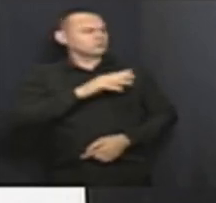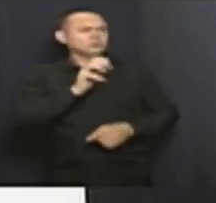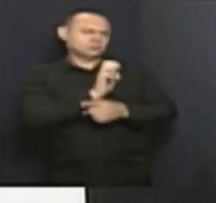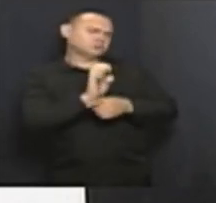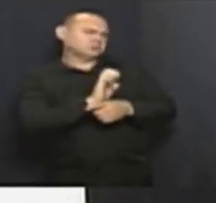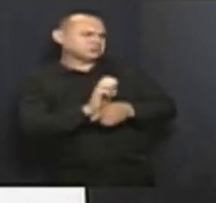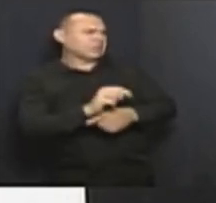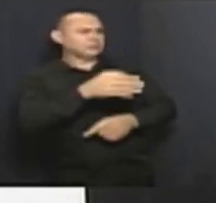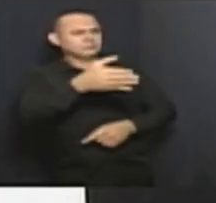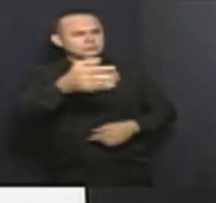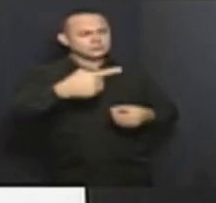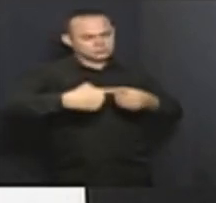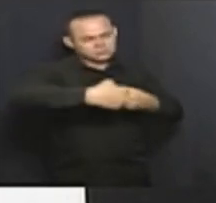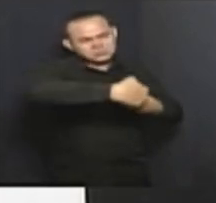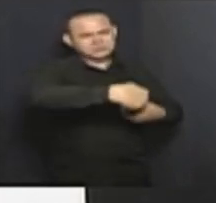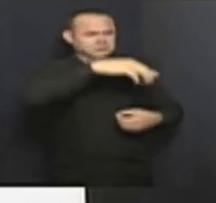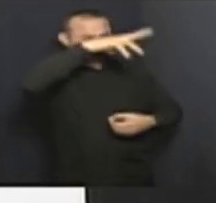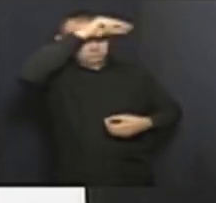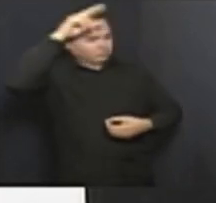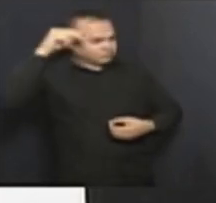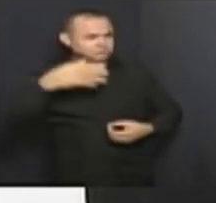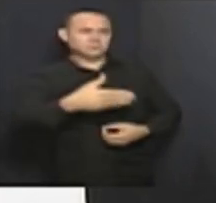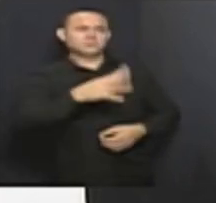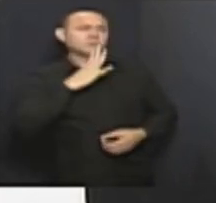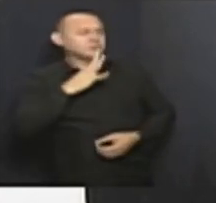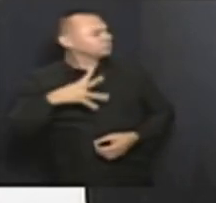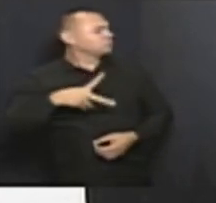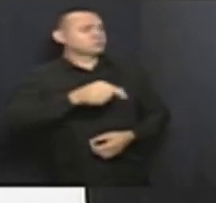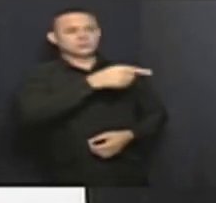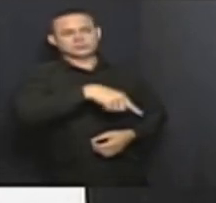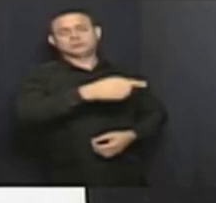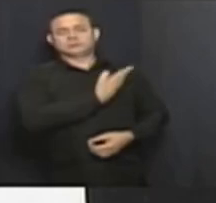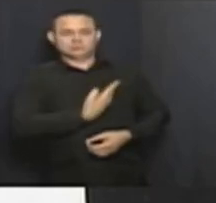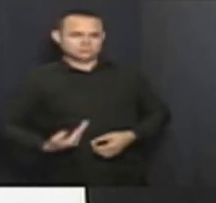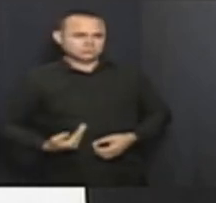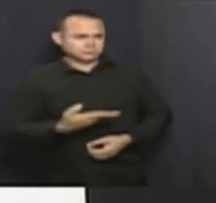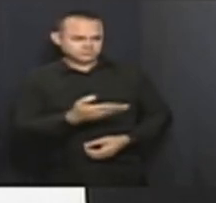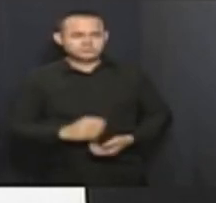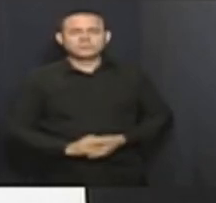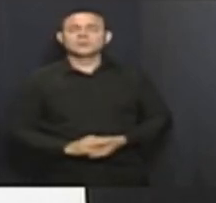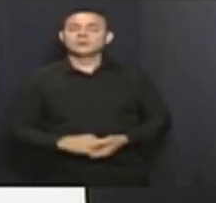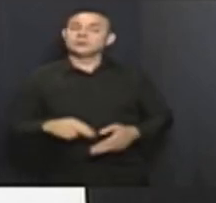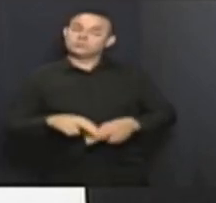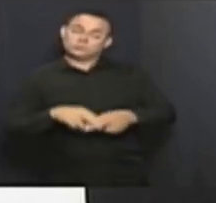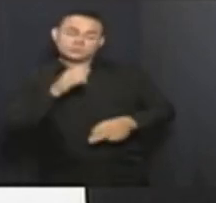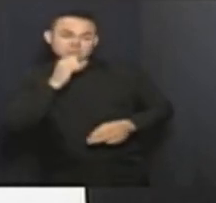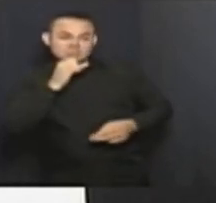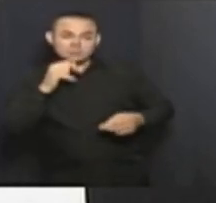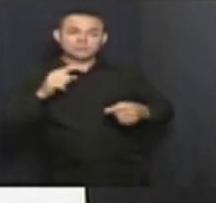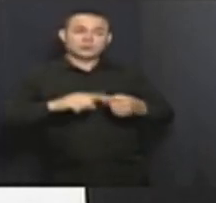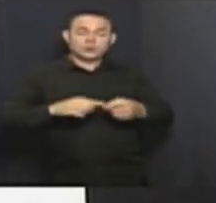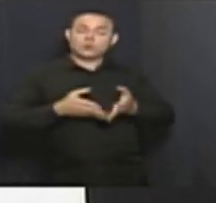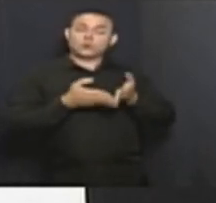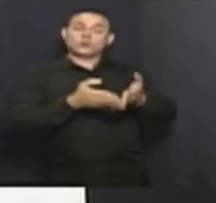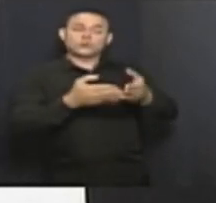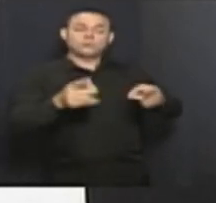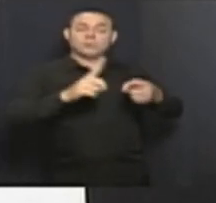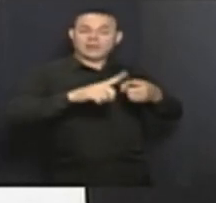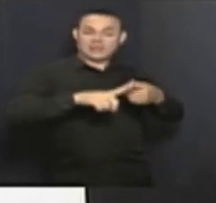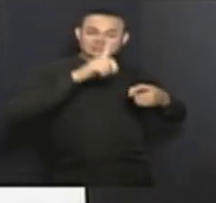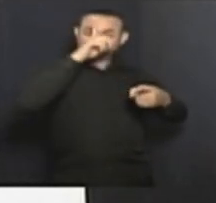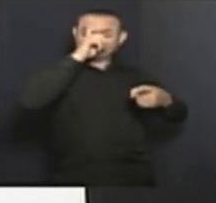41 proximadamente 45 então conhecer todo o município do estado em corumbá por exemplo a santa casa a